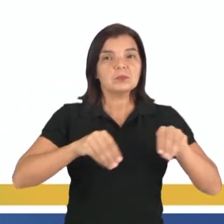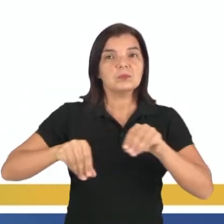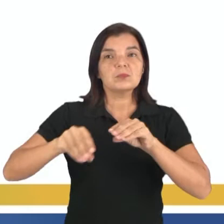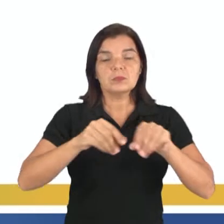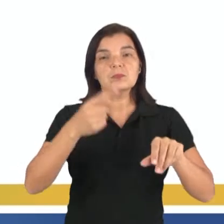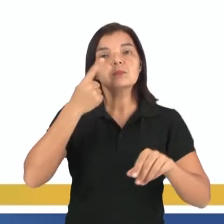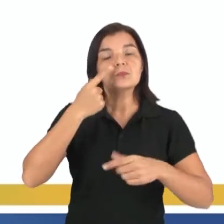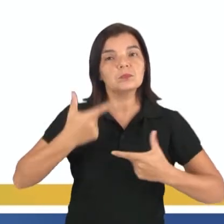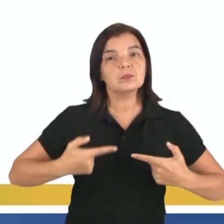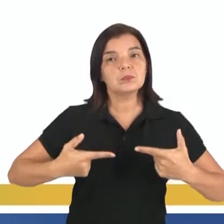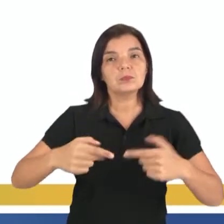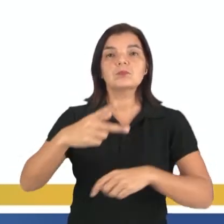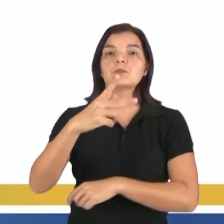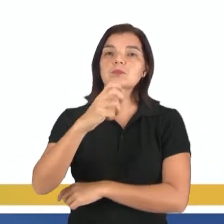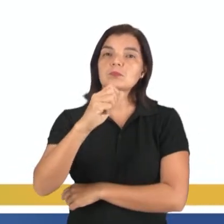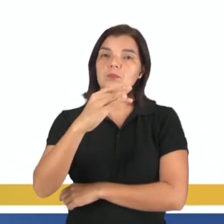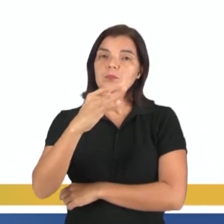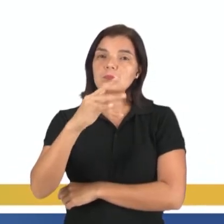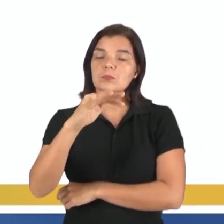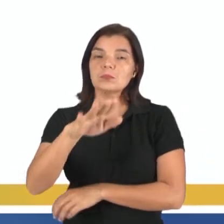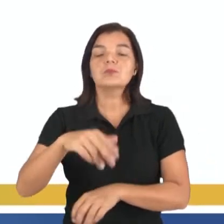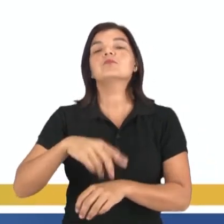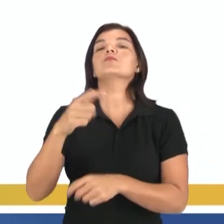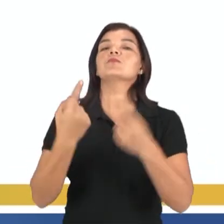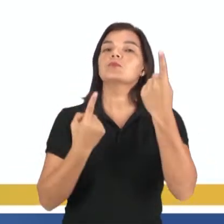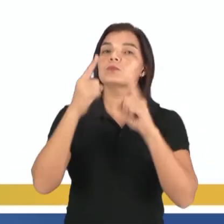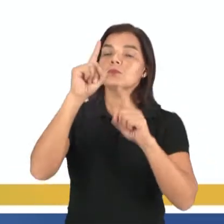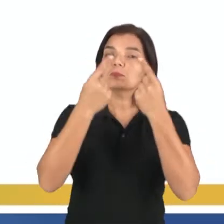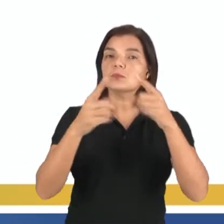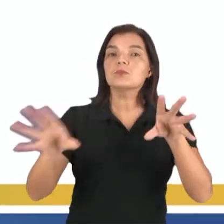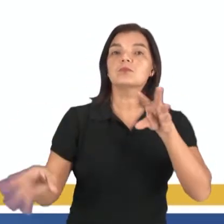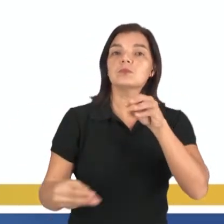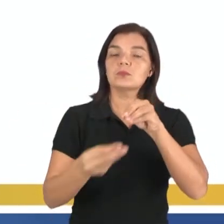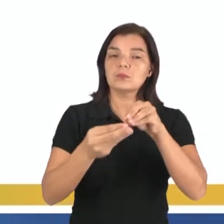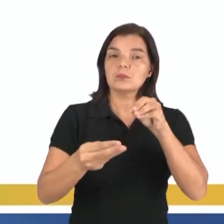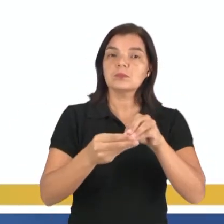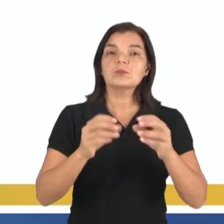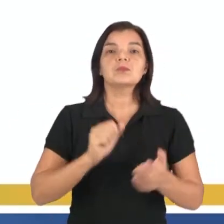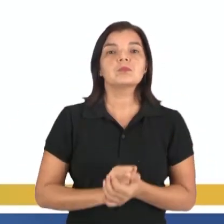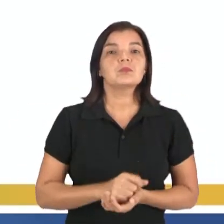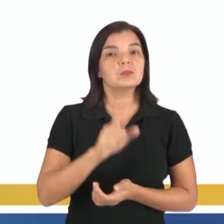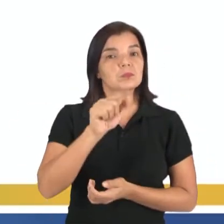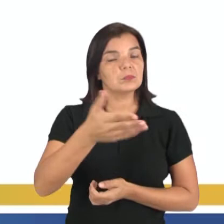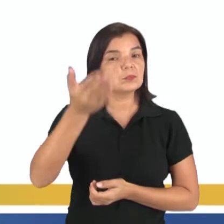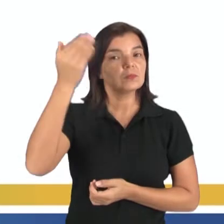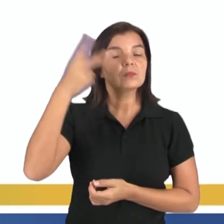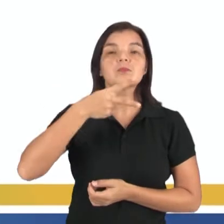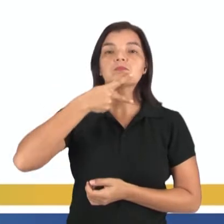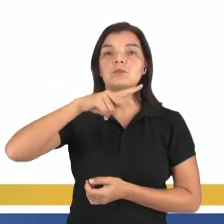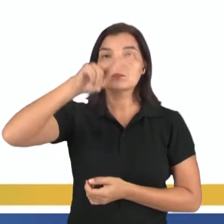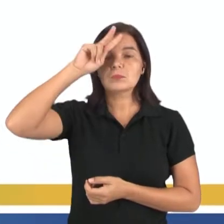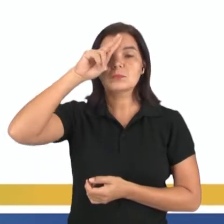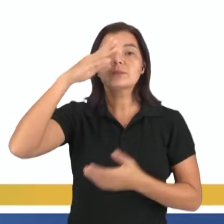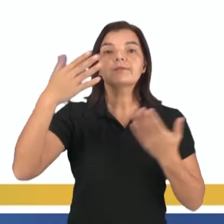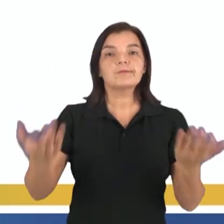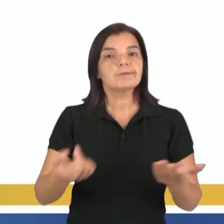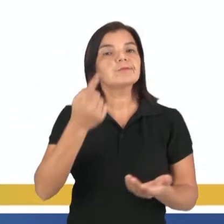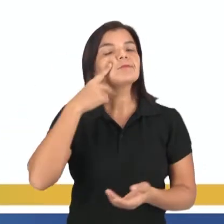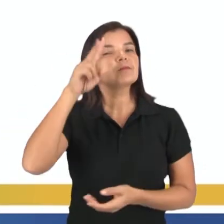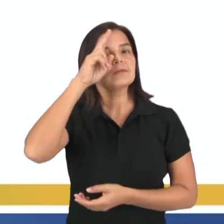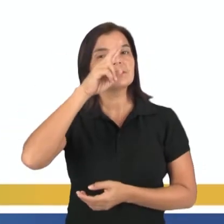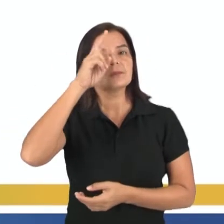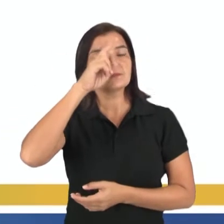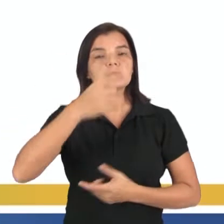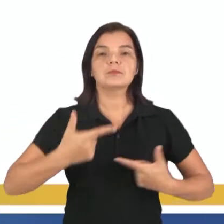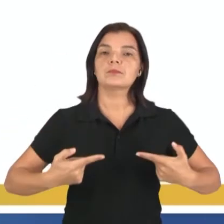falar da Guerra do Pacífico, né? Então o Chile tenta anexar territórios que eram do Peru, né? E aí a gente vai relembrar